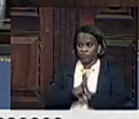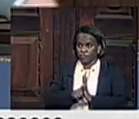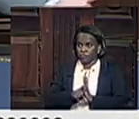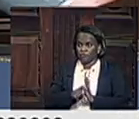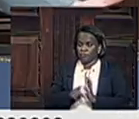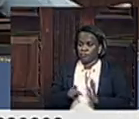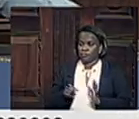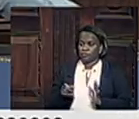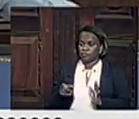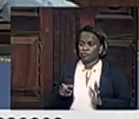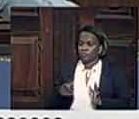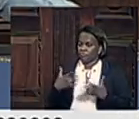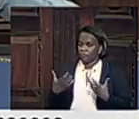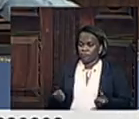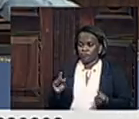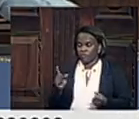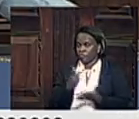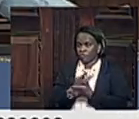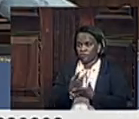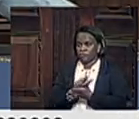é um projeto inaceitável.